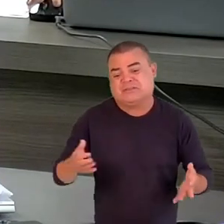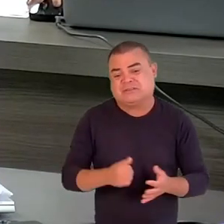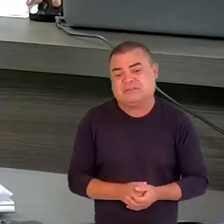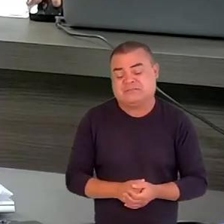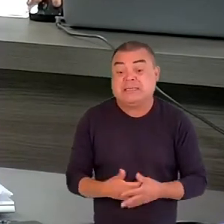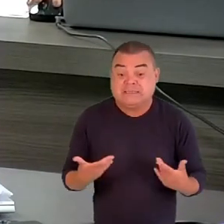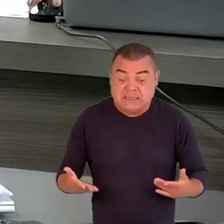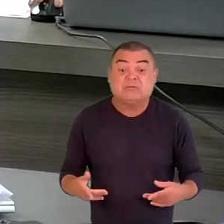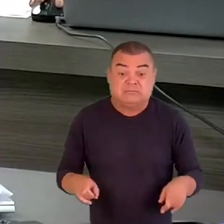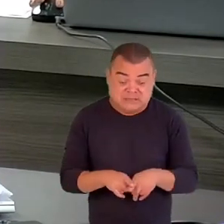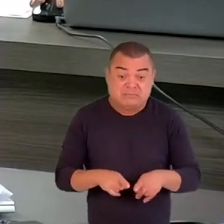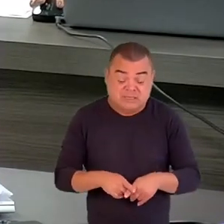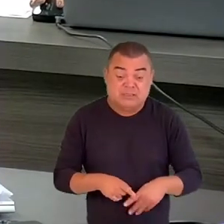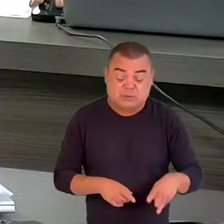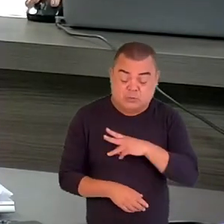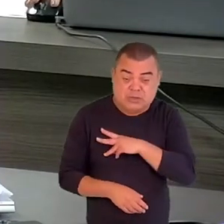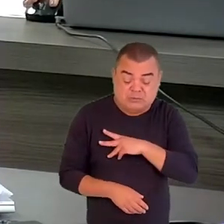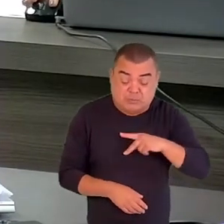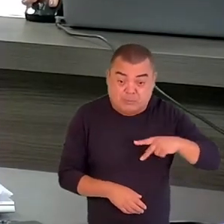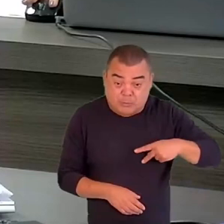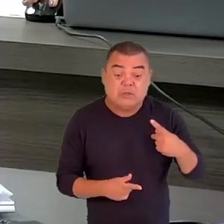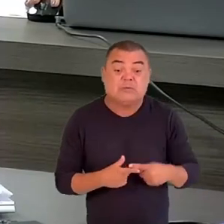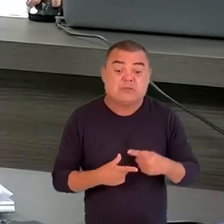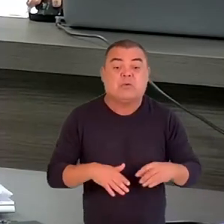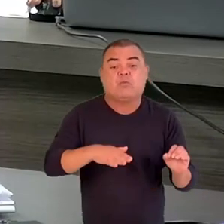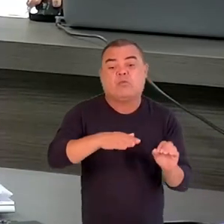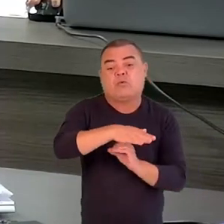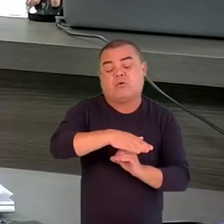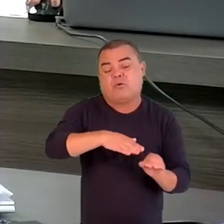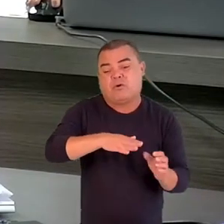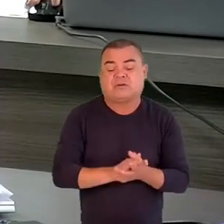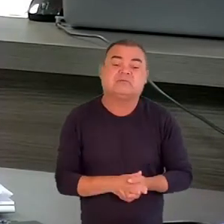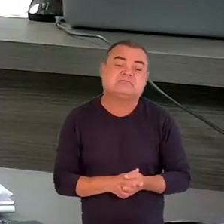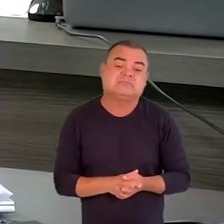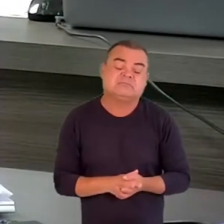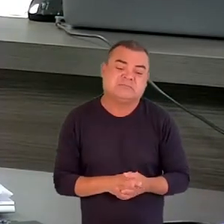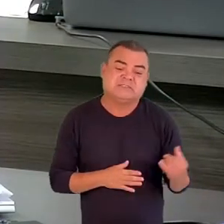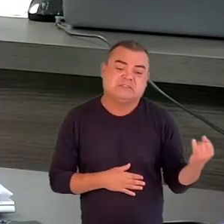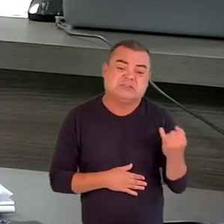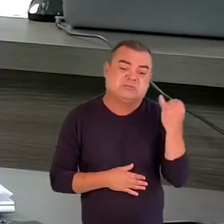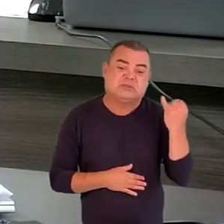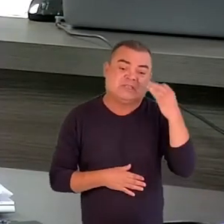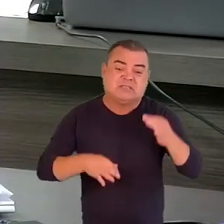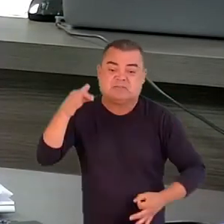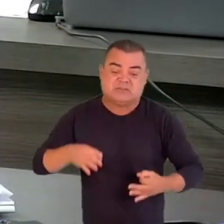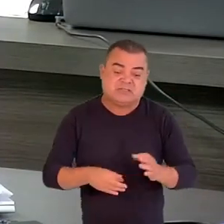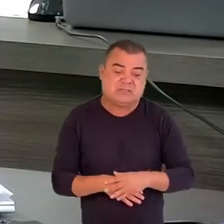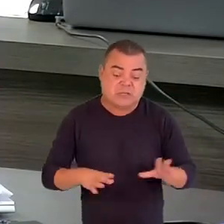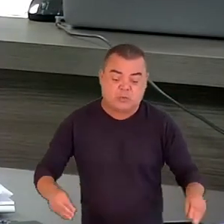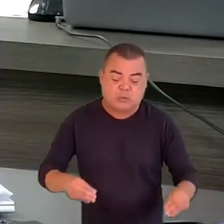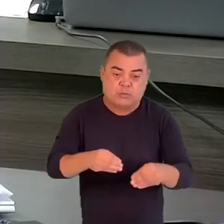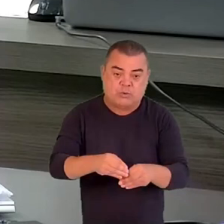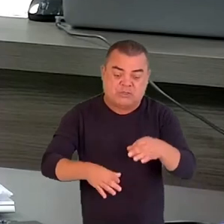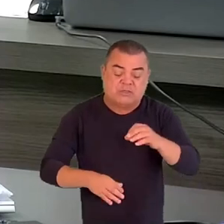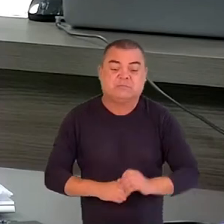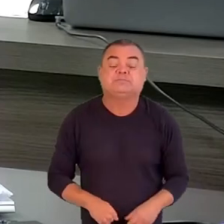Ministério Público, porque é um órgão essencial à justiça, é um órgão que compõe o sistema de